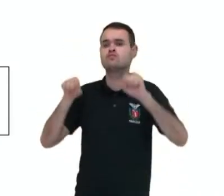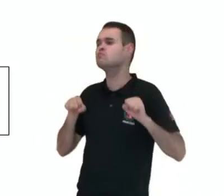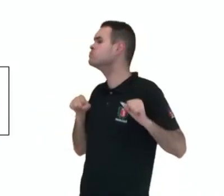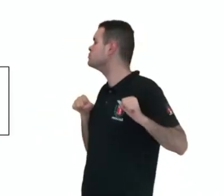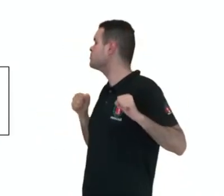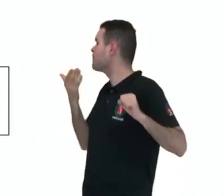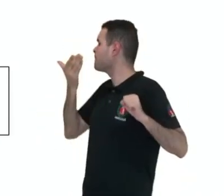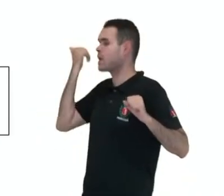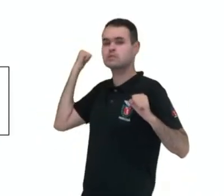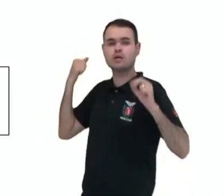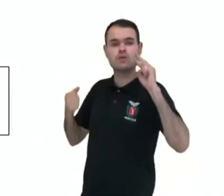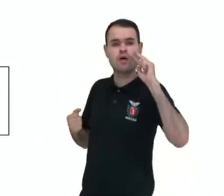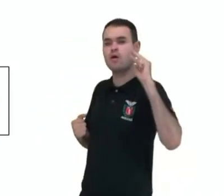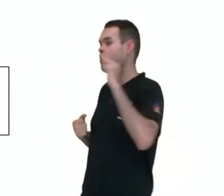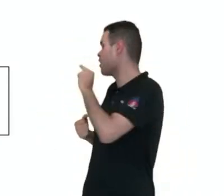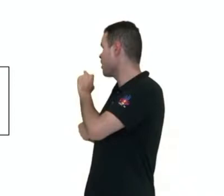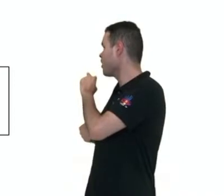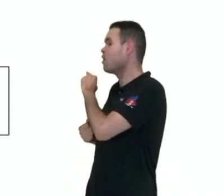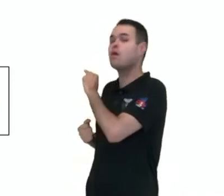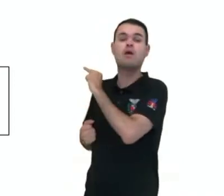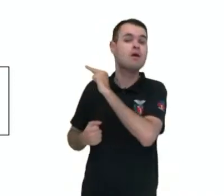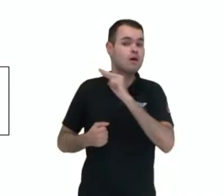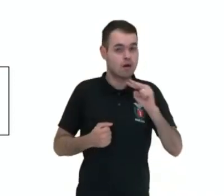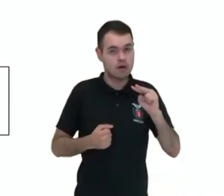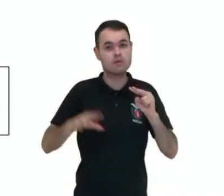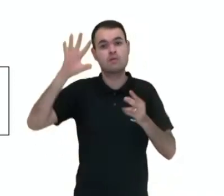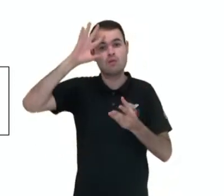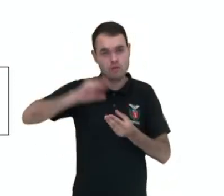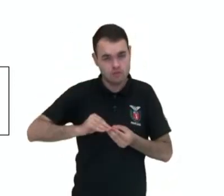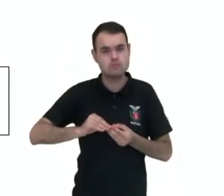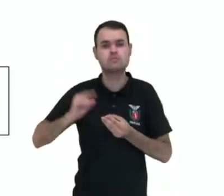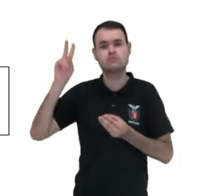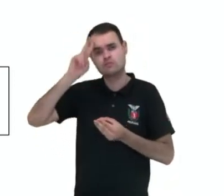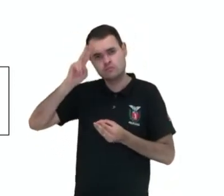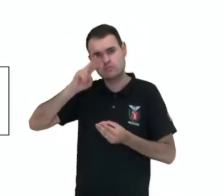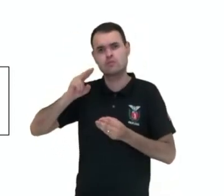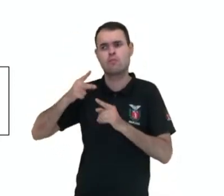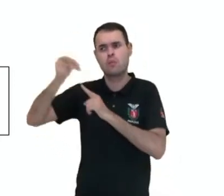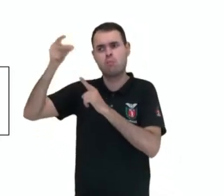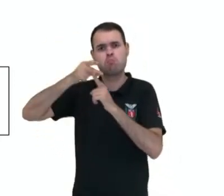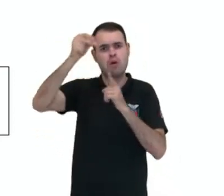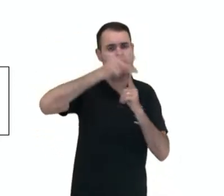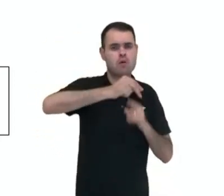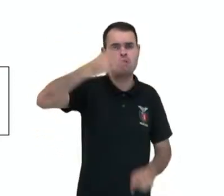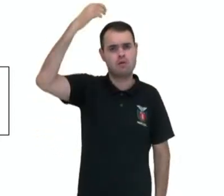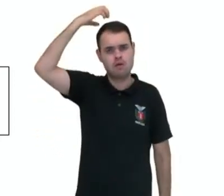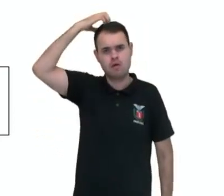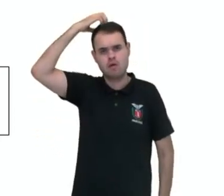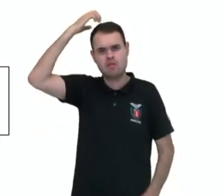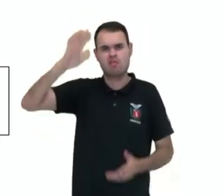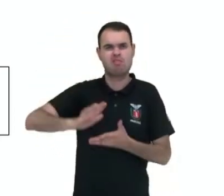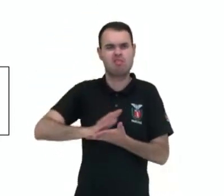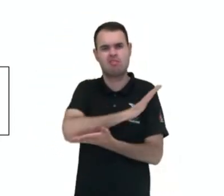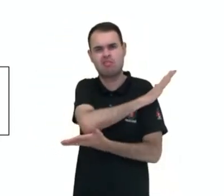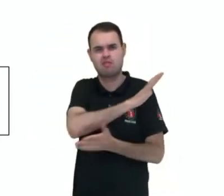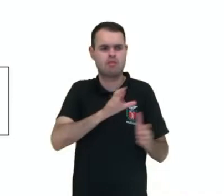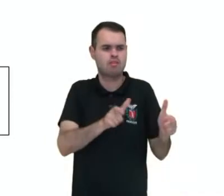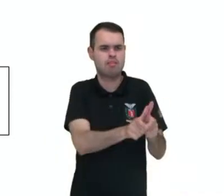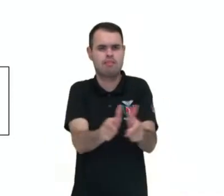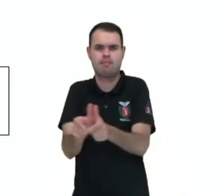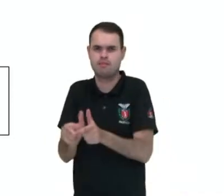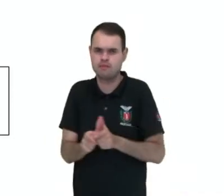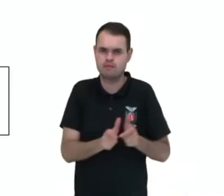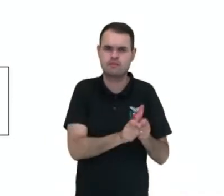da investigação das fontes, se reconstrói e reconta a história das vitórias dos reis, as injustiças com grupos